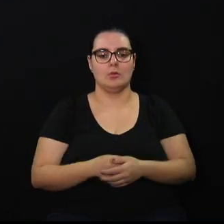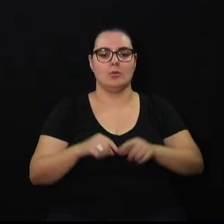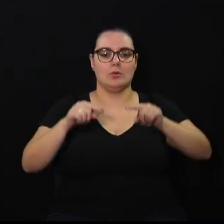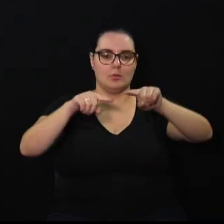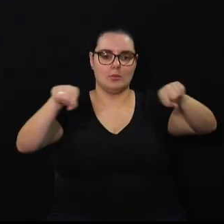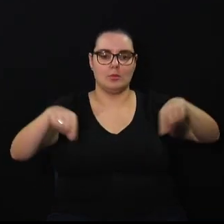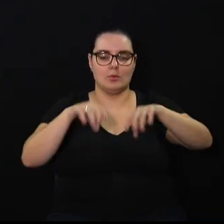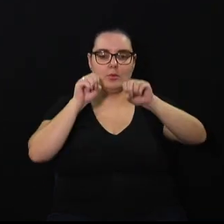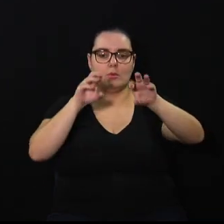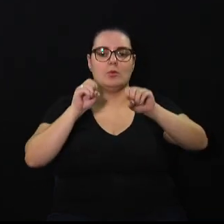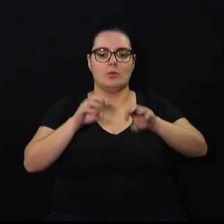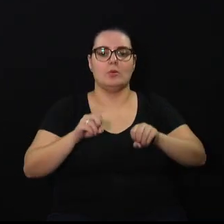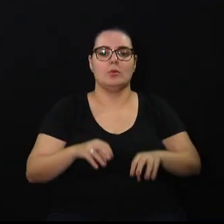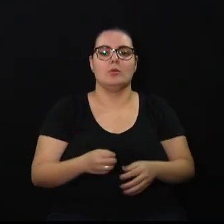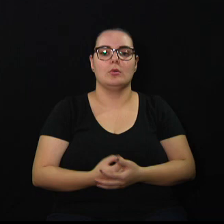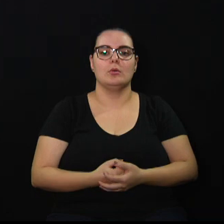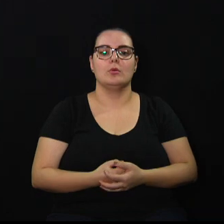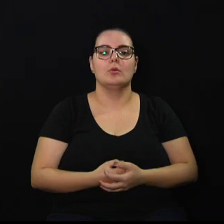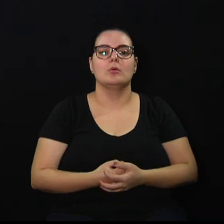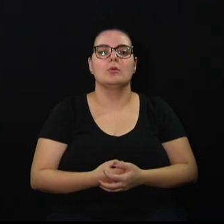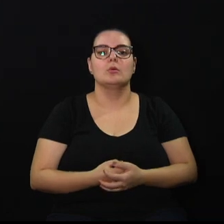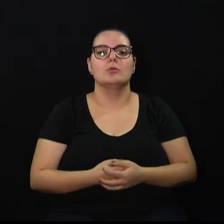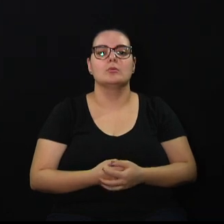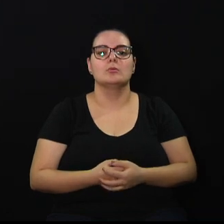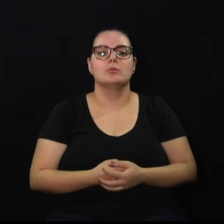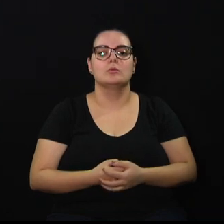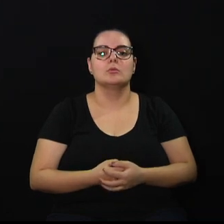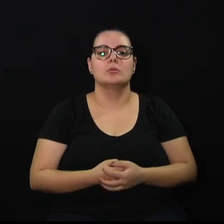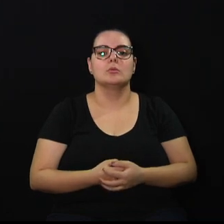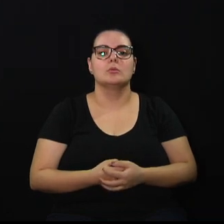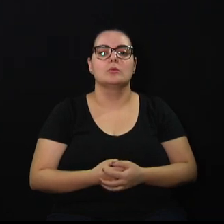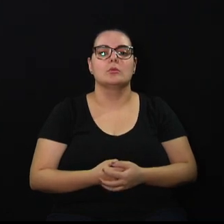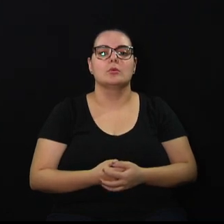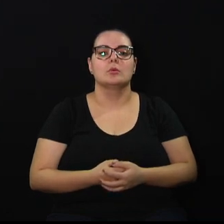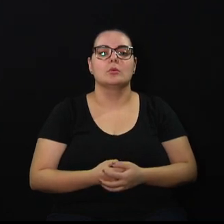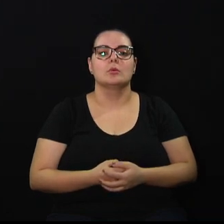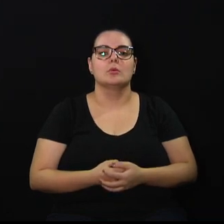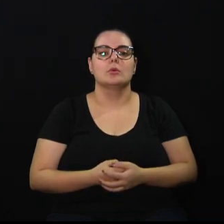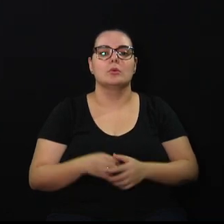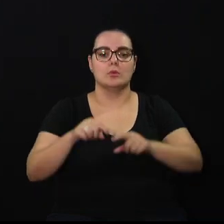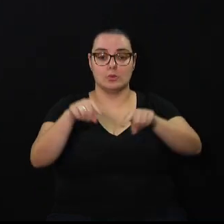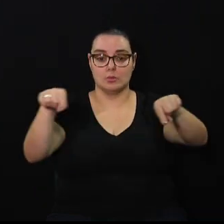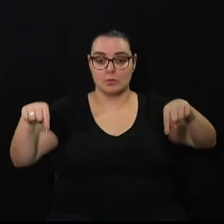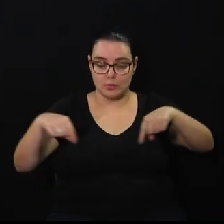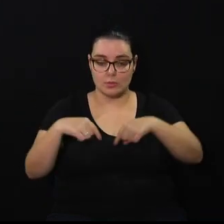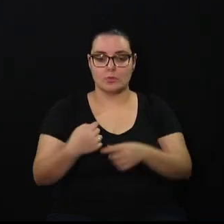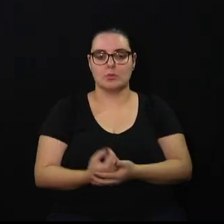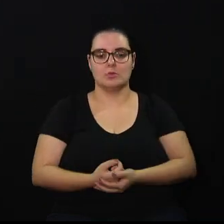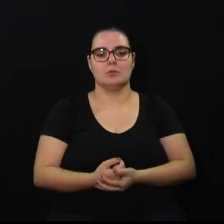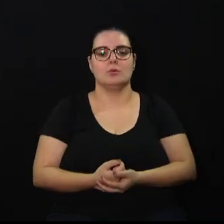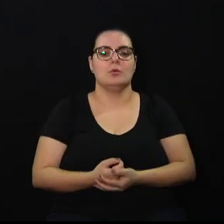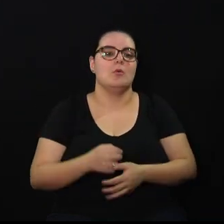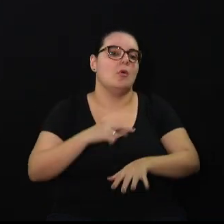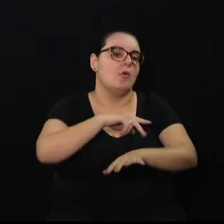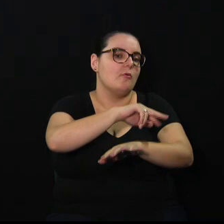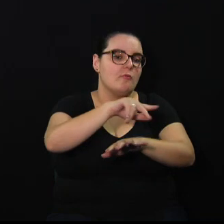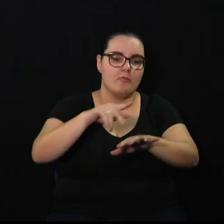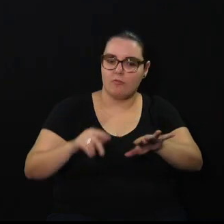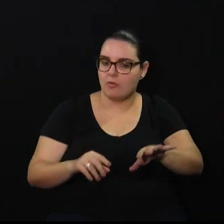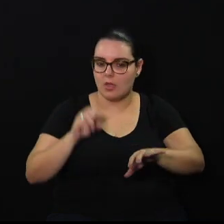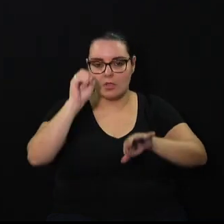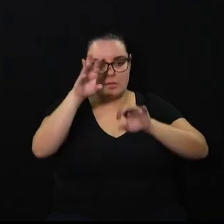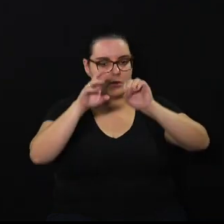que hoje também são mais utilizados dentro do ambiente de integração setorial nesse quarto você pode ver que tem vários estímulos de